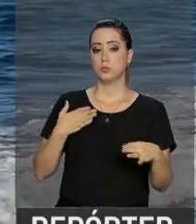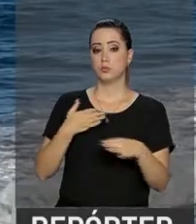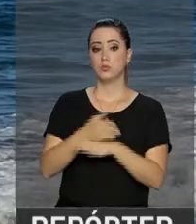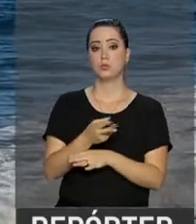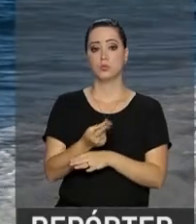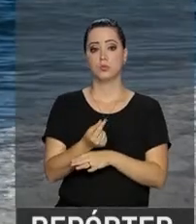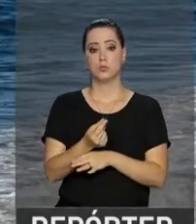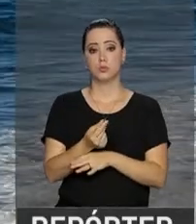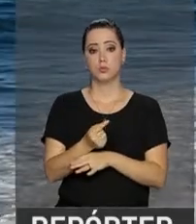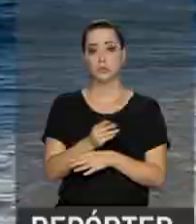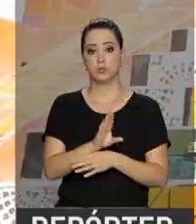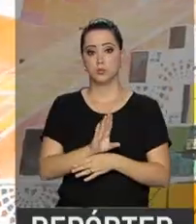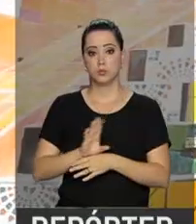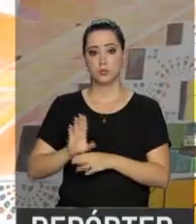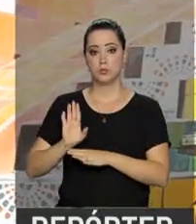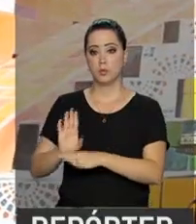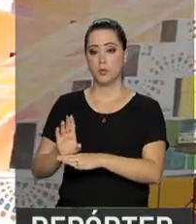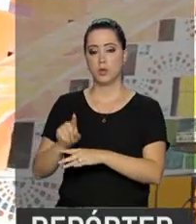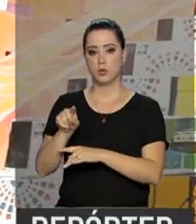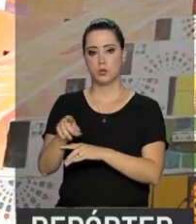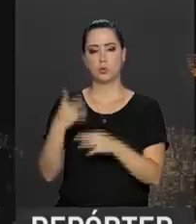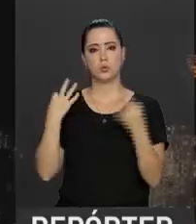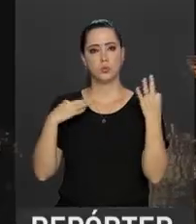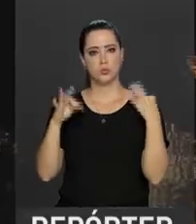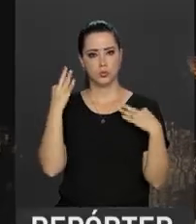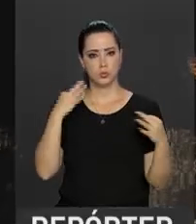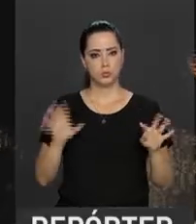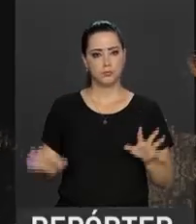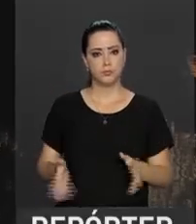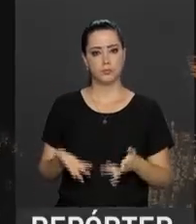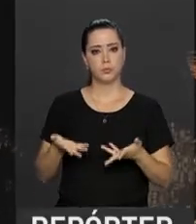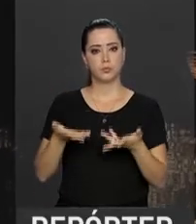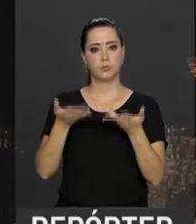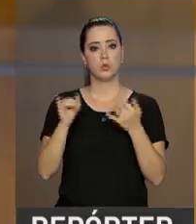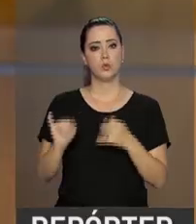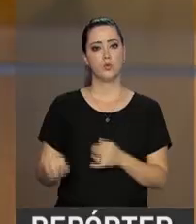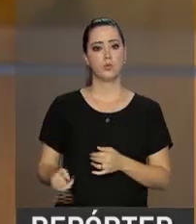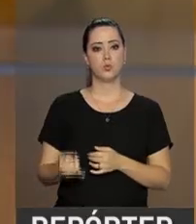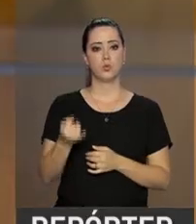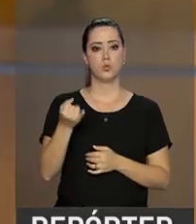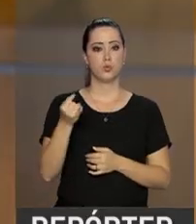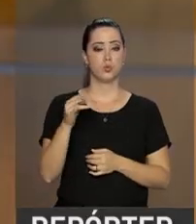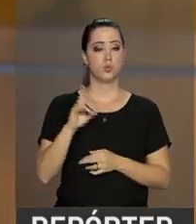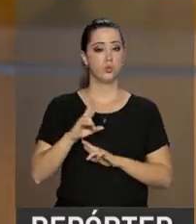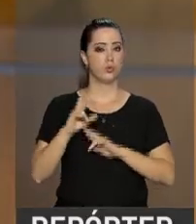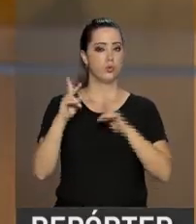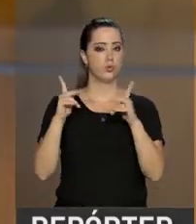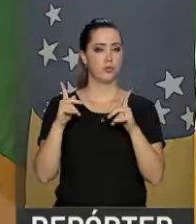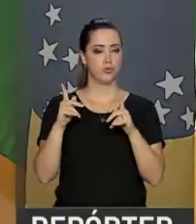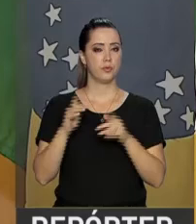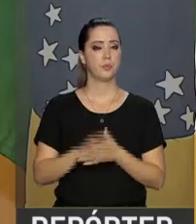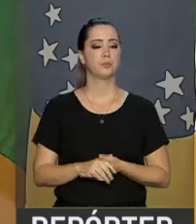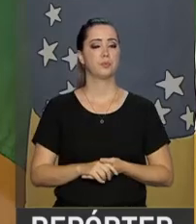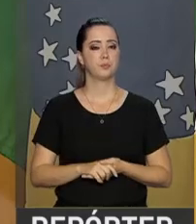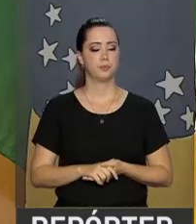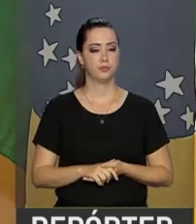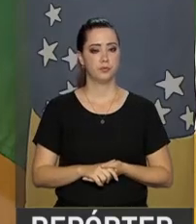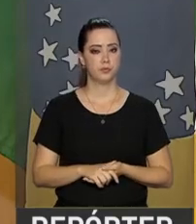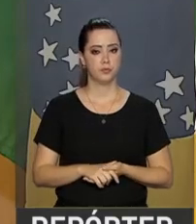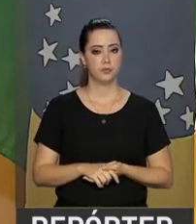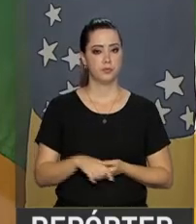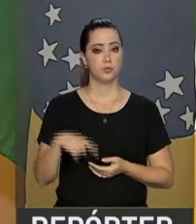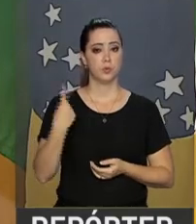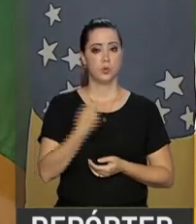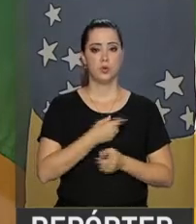a linhas de financiamento com prazos e juros diferenciados em instituições parceiras. Nós temos um potencial